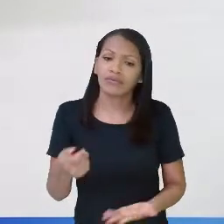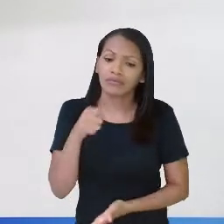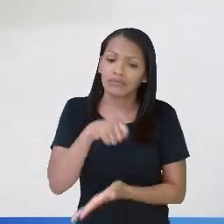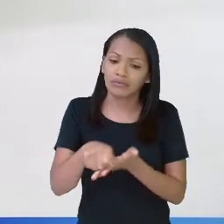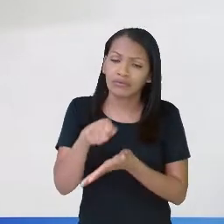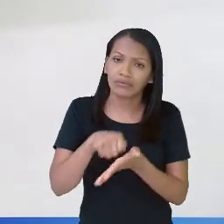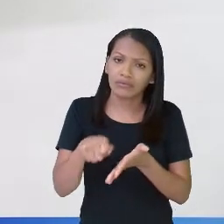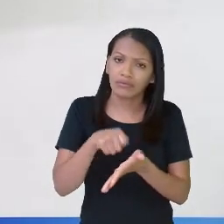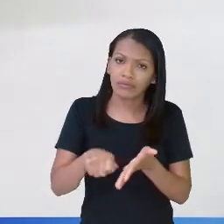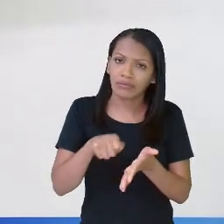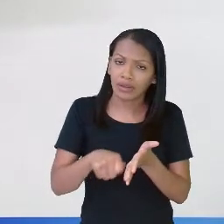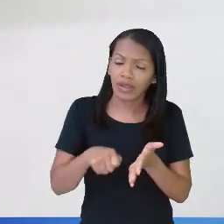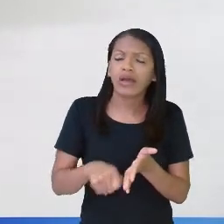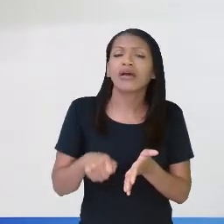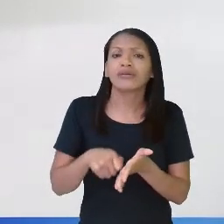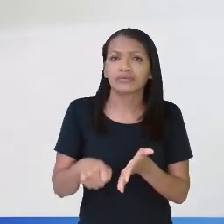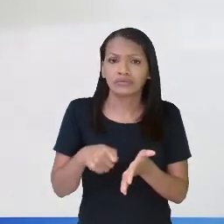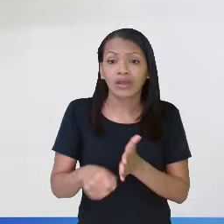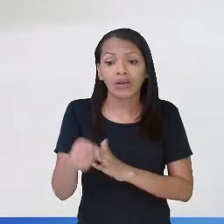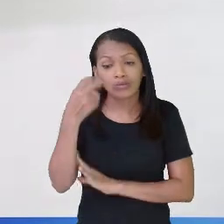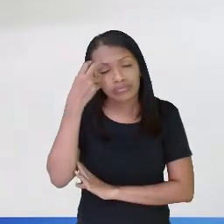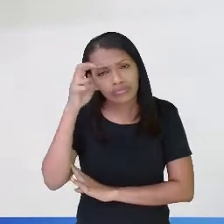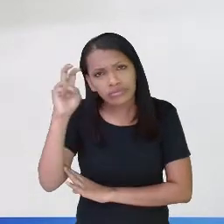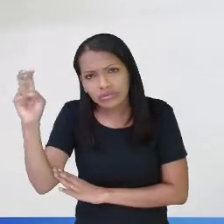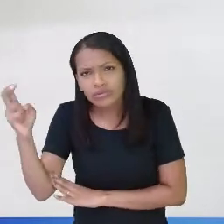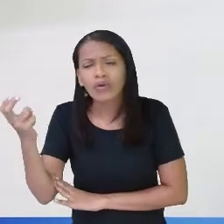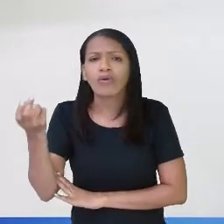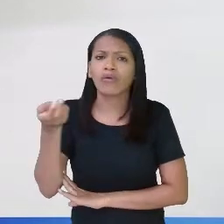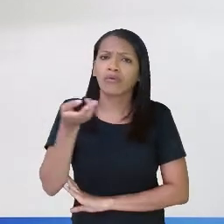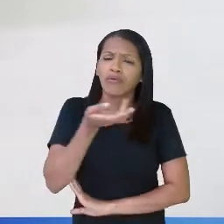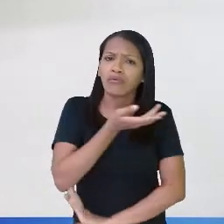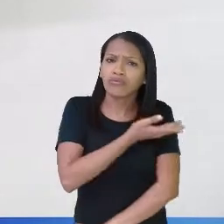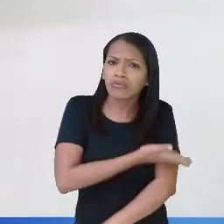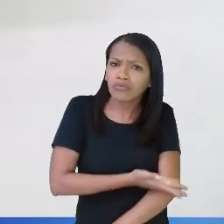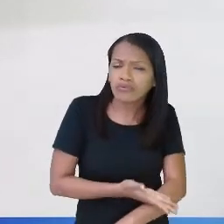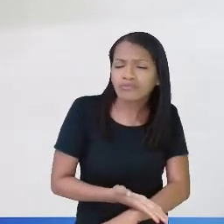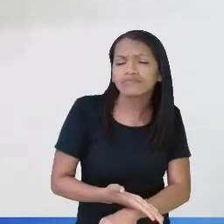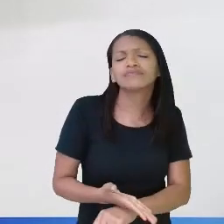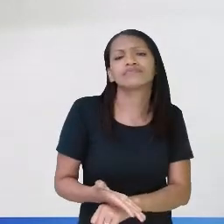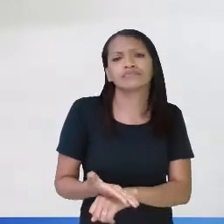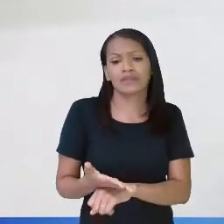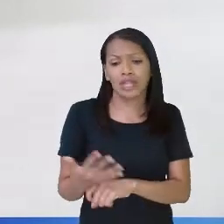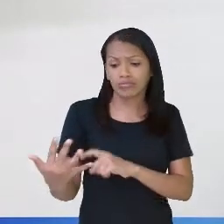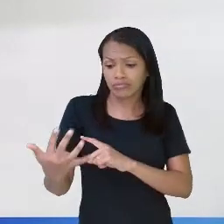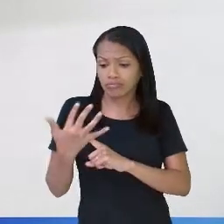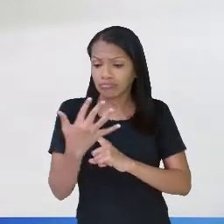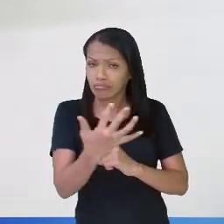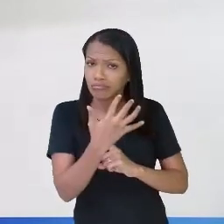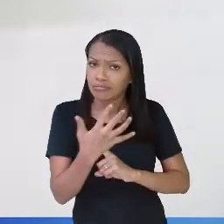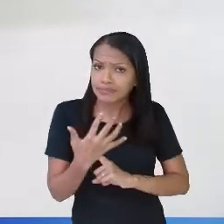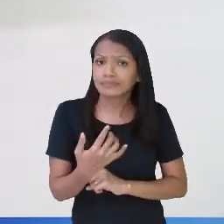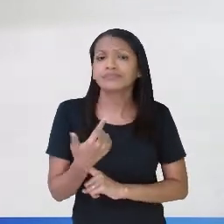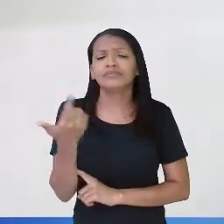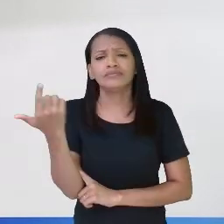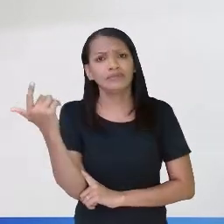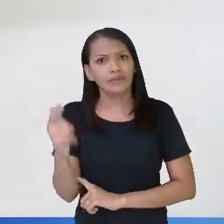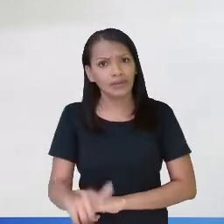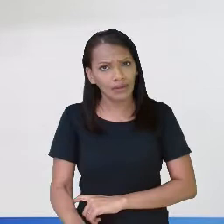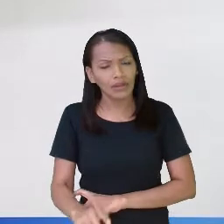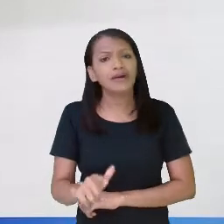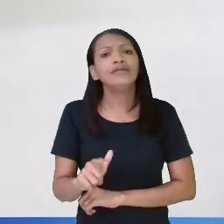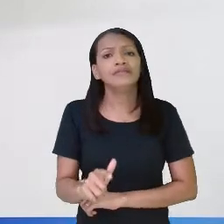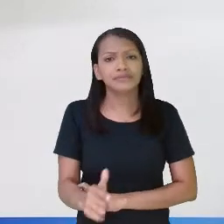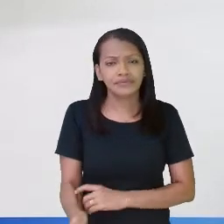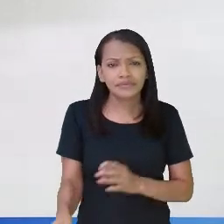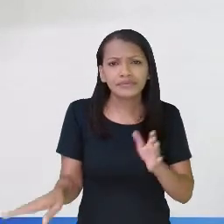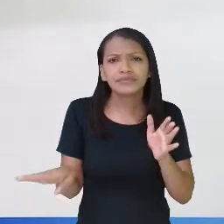algo, a tua vivência, né, o que você vive, o que você presencia, vai influenciar. Eu vou ler mais uma vez, que é o tempo